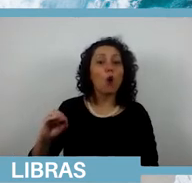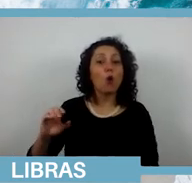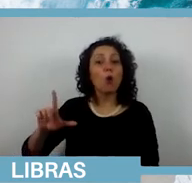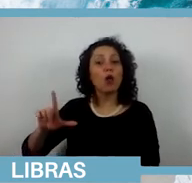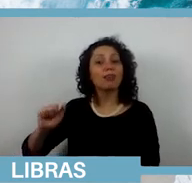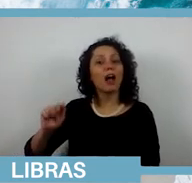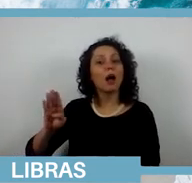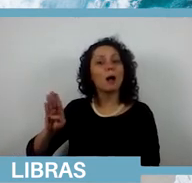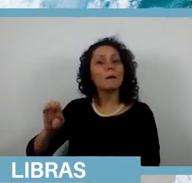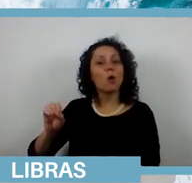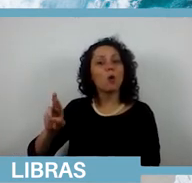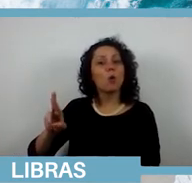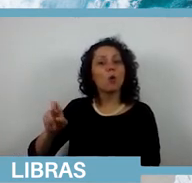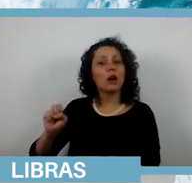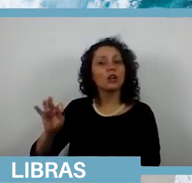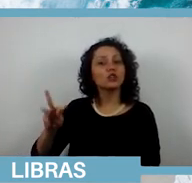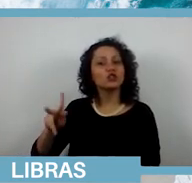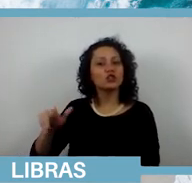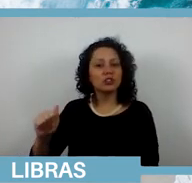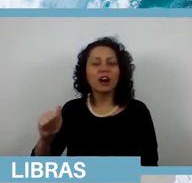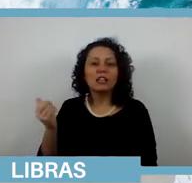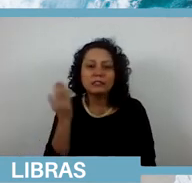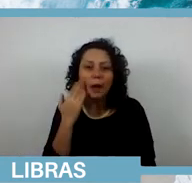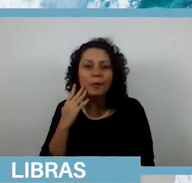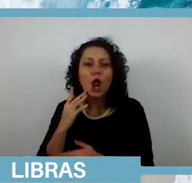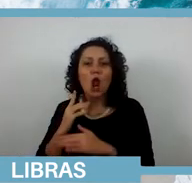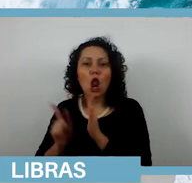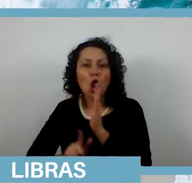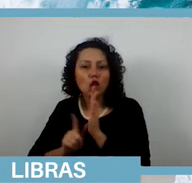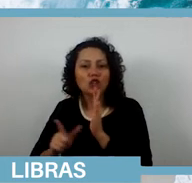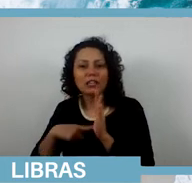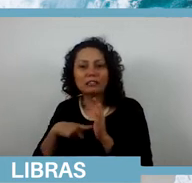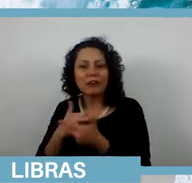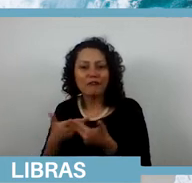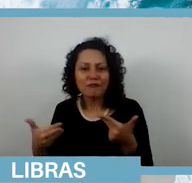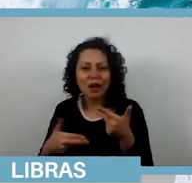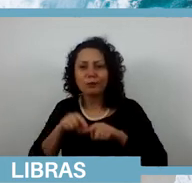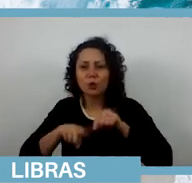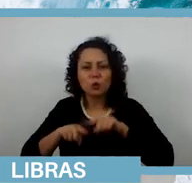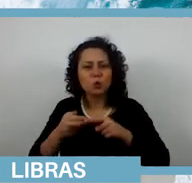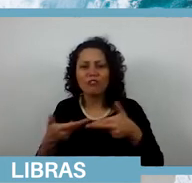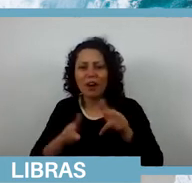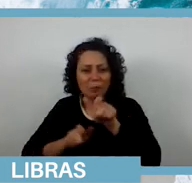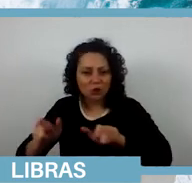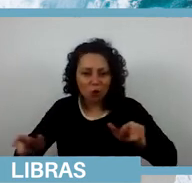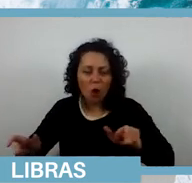que ter minha própria loja, e fui começando a colocar nas lojas para ter pontos físicos de venda, né? Eu cheguei a ter,